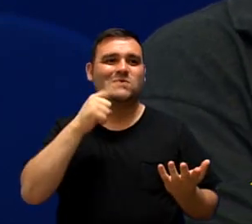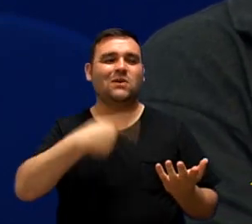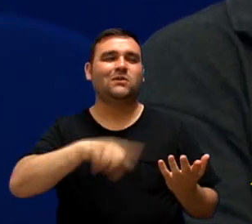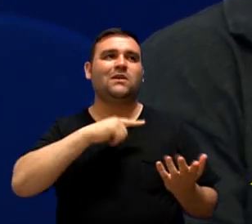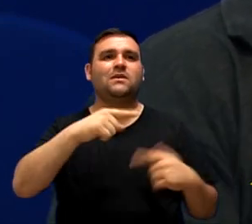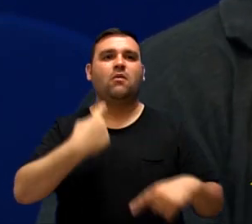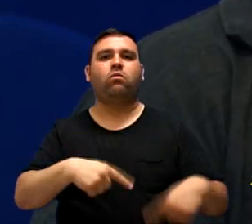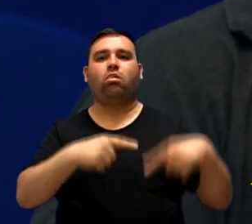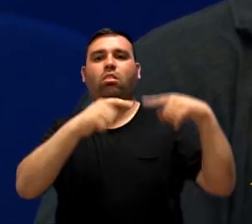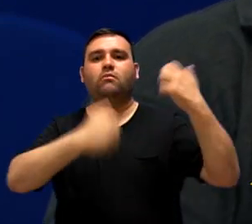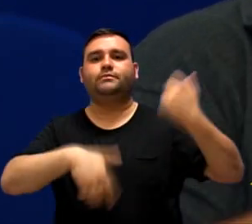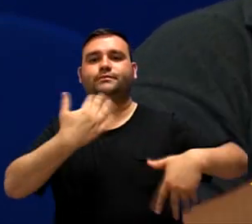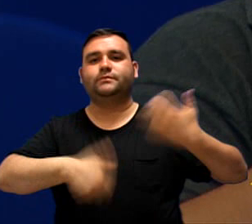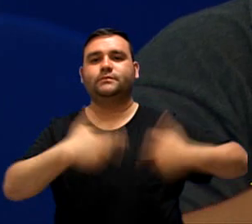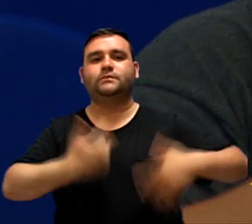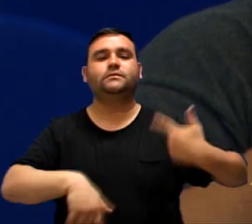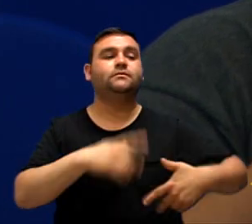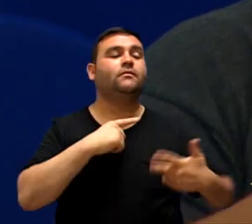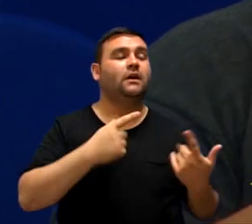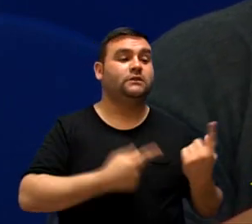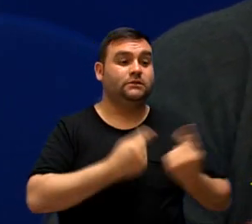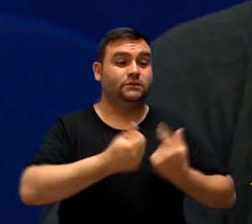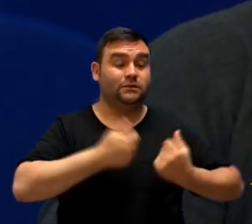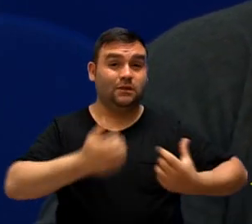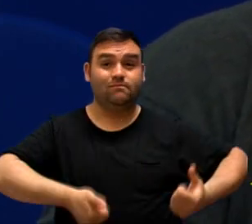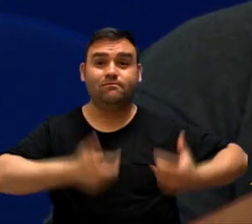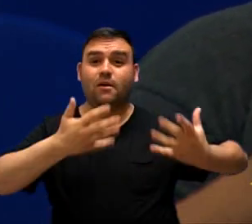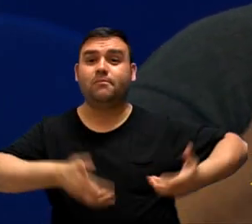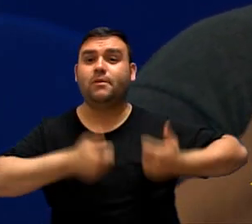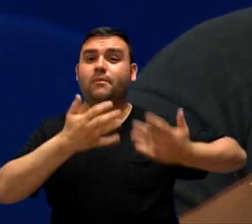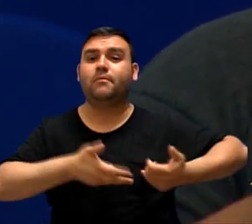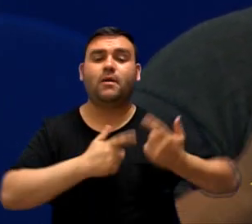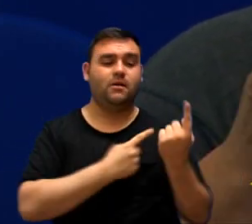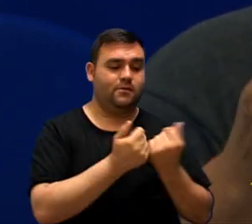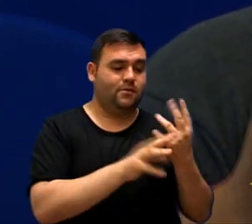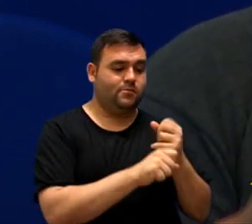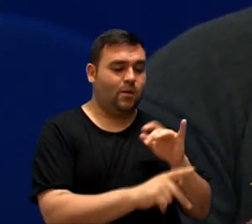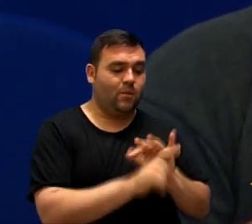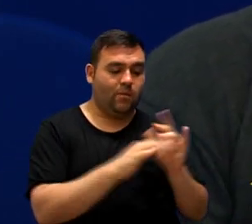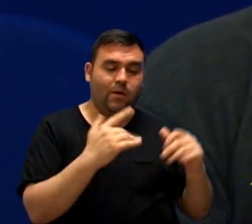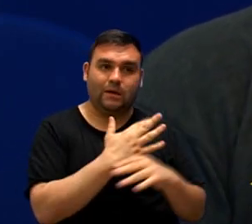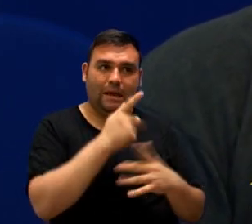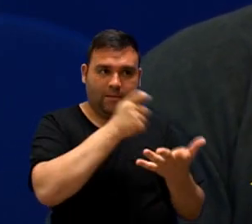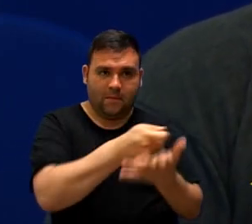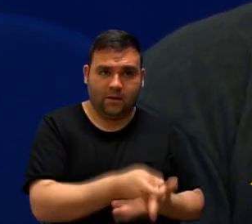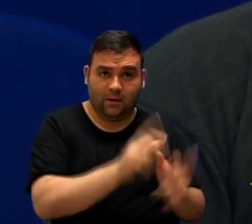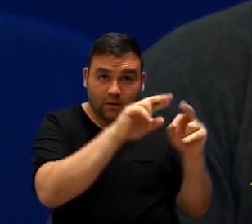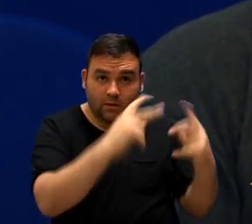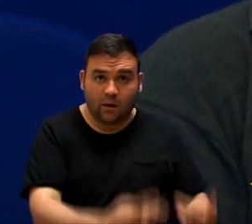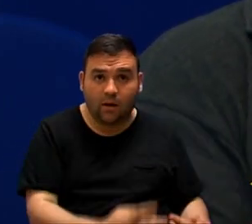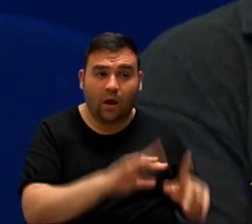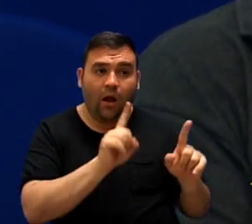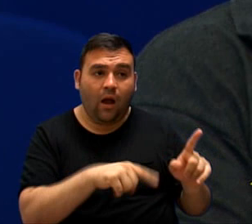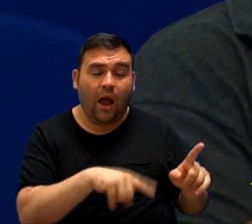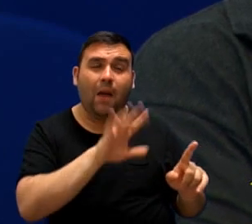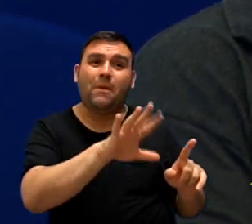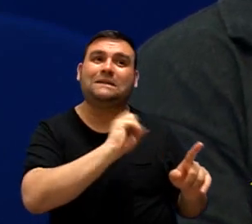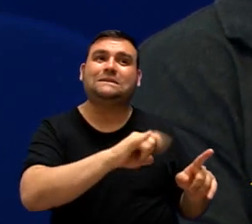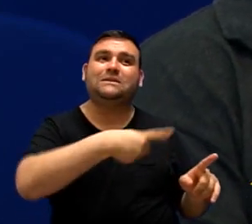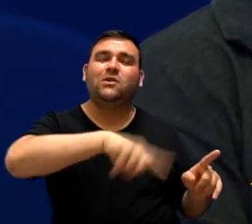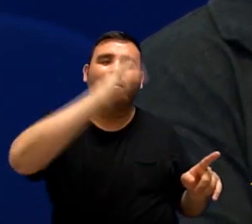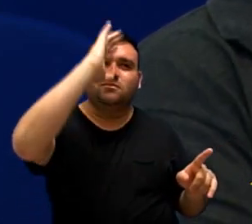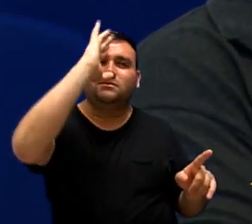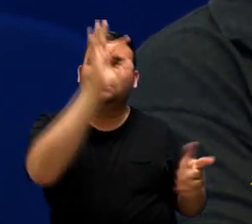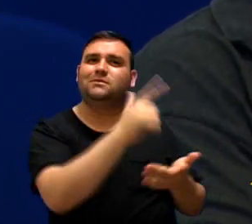gente discutir onde vai se gastar o orçamento do município se não